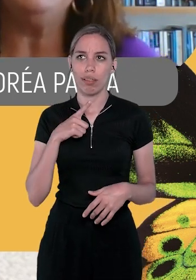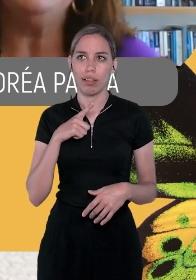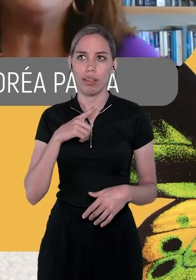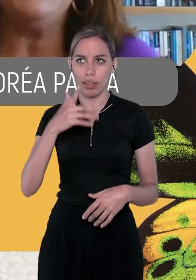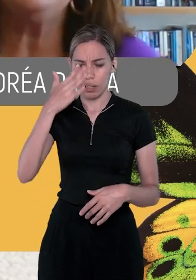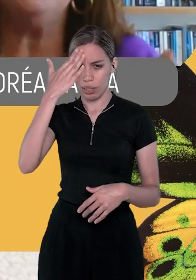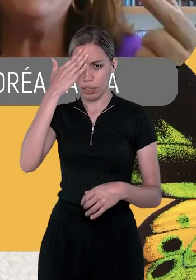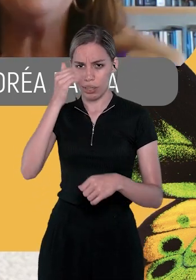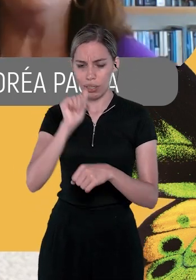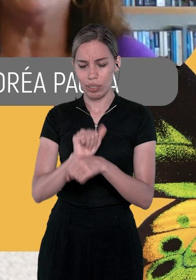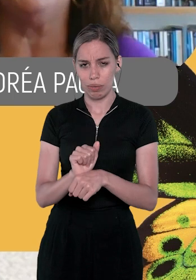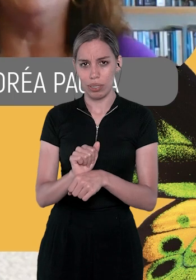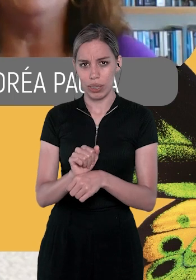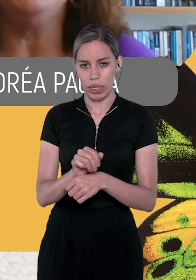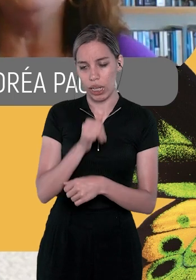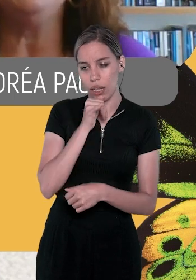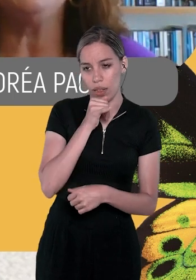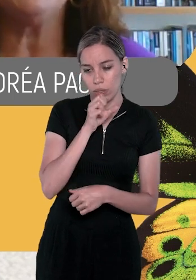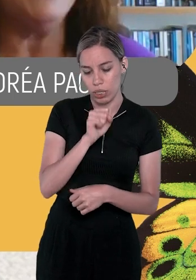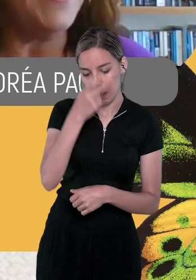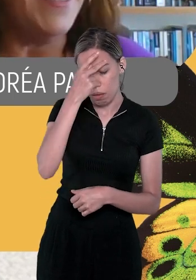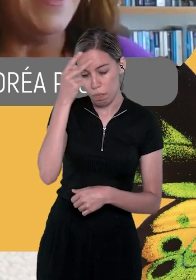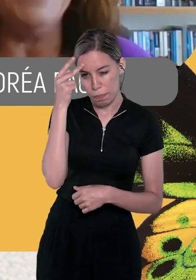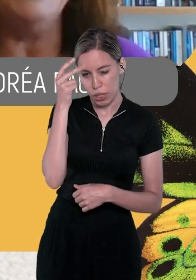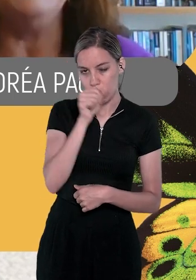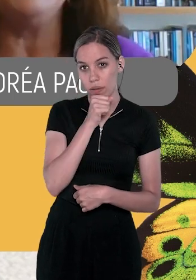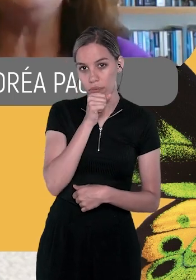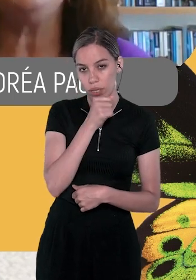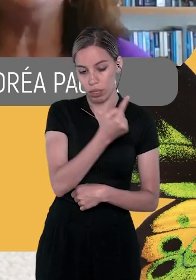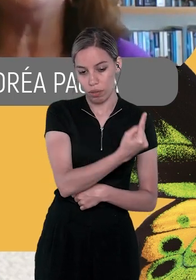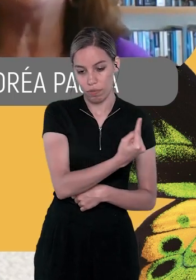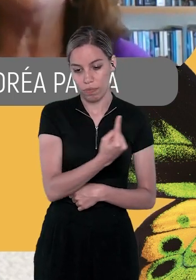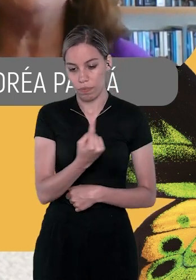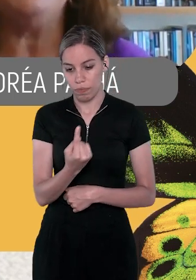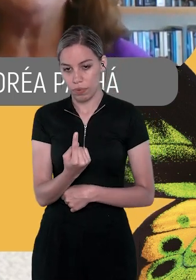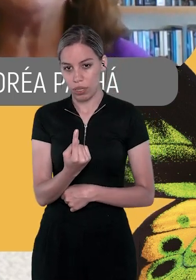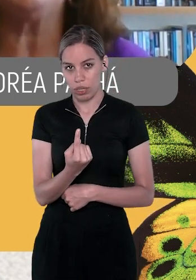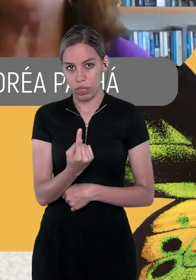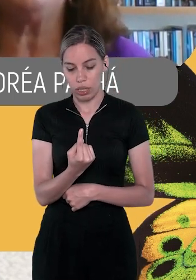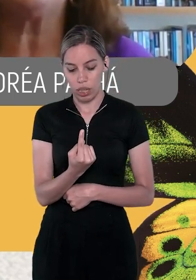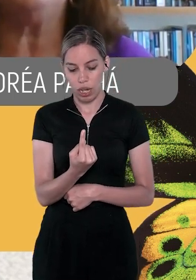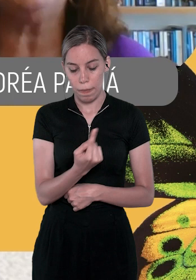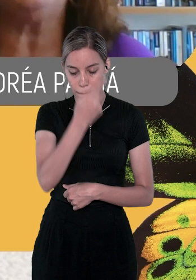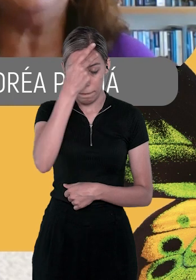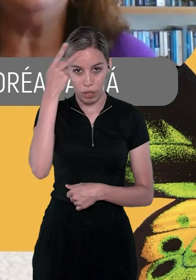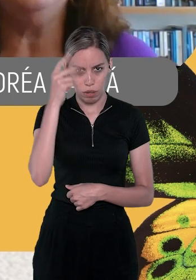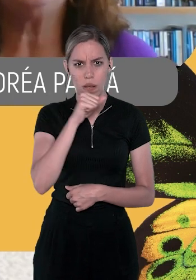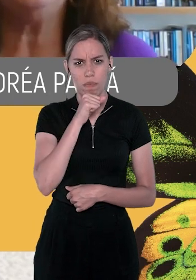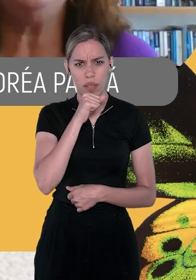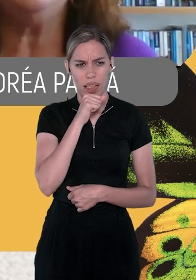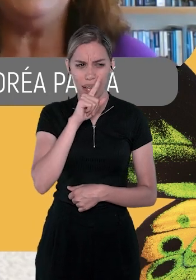você traz o idoso, que é o idoso que está lá interpretando as borboletas, que é a pessoa que